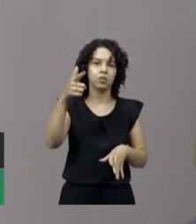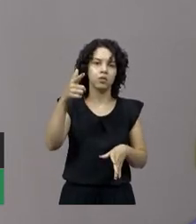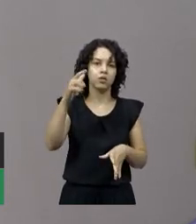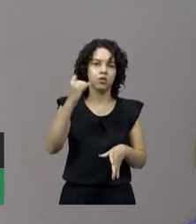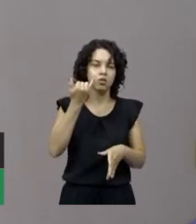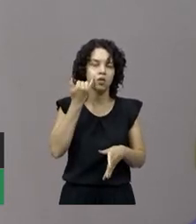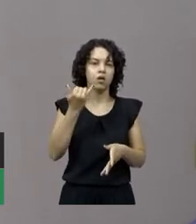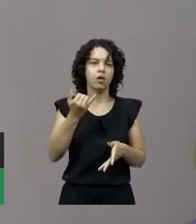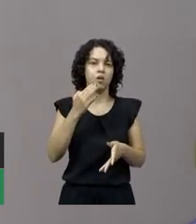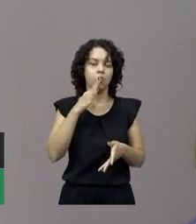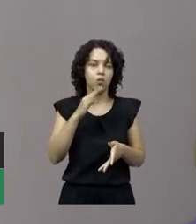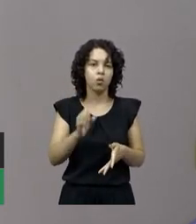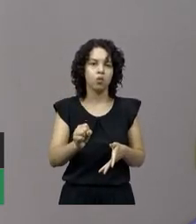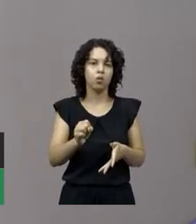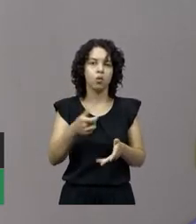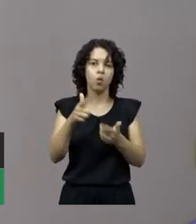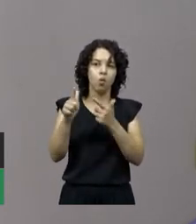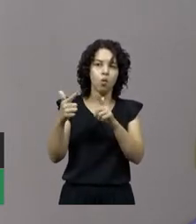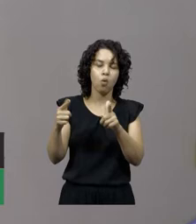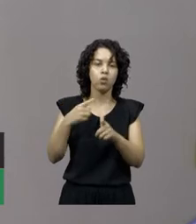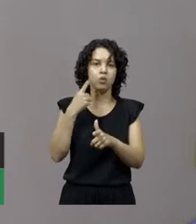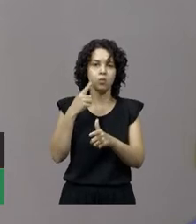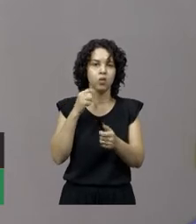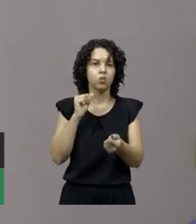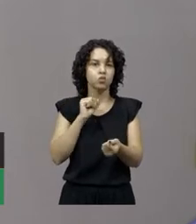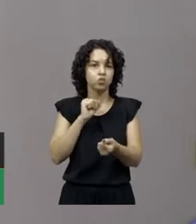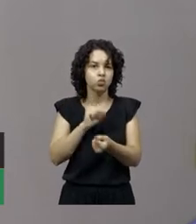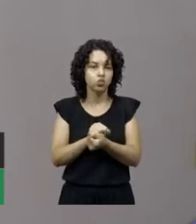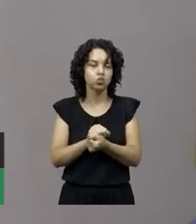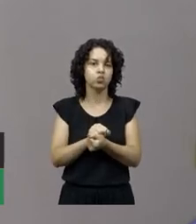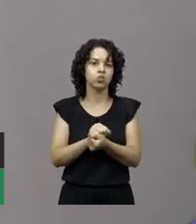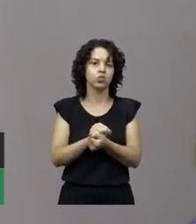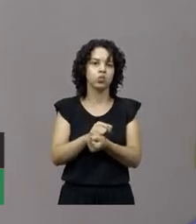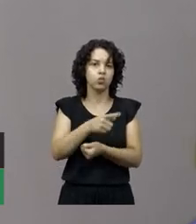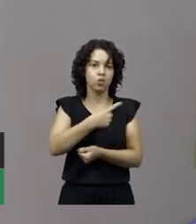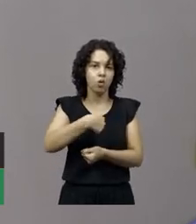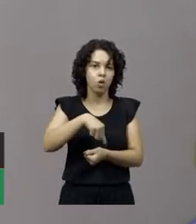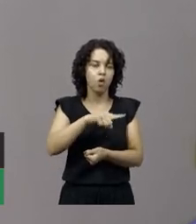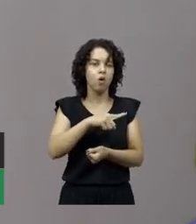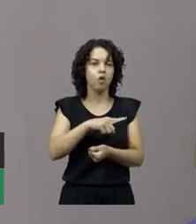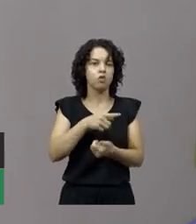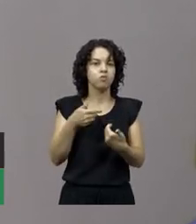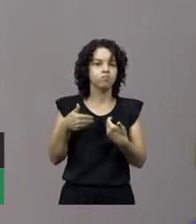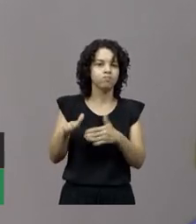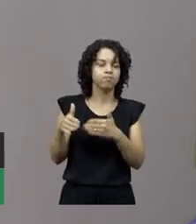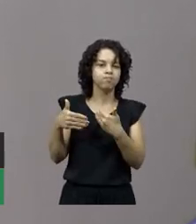Bruno, outros deputados que estiveram conosco aqui, nós somos derrubados.